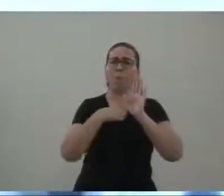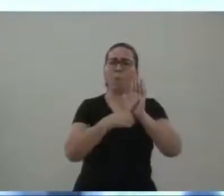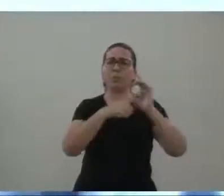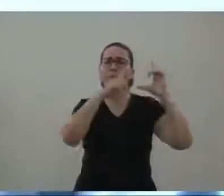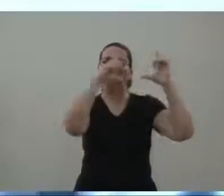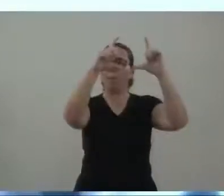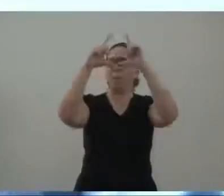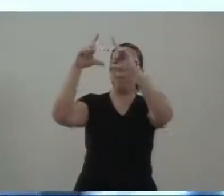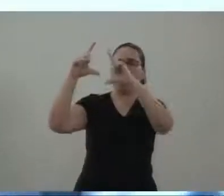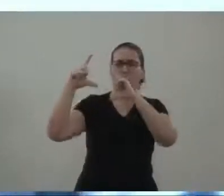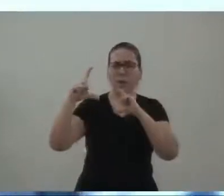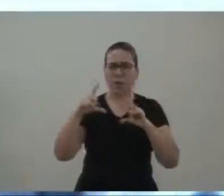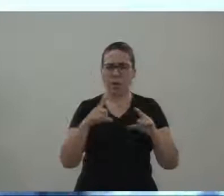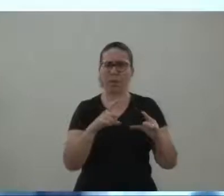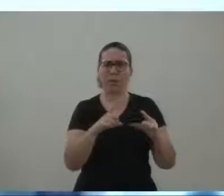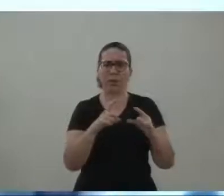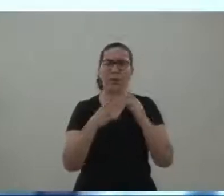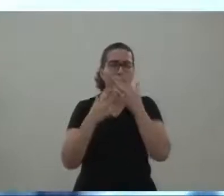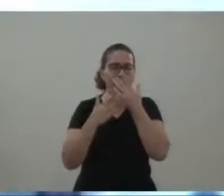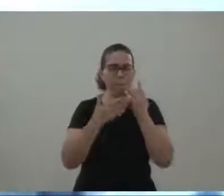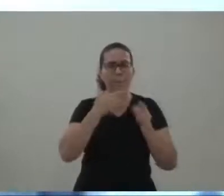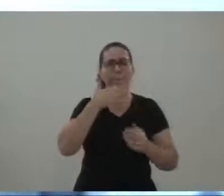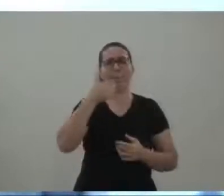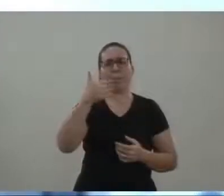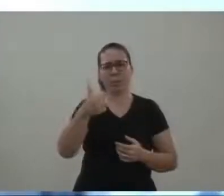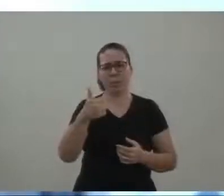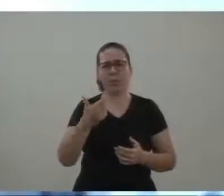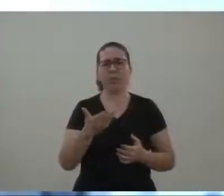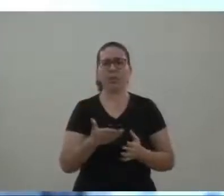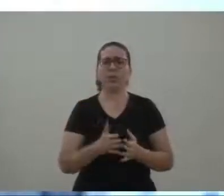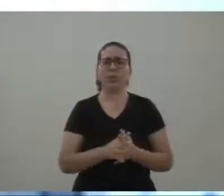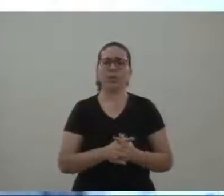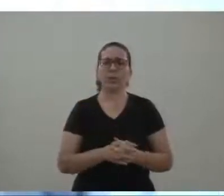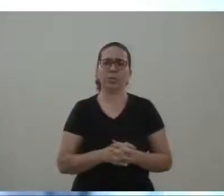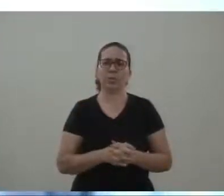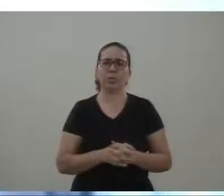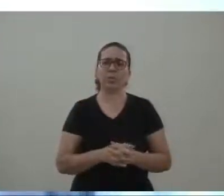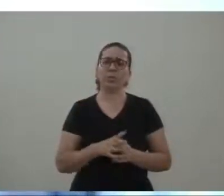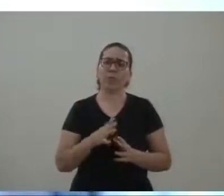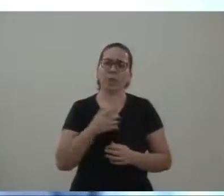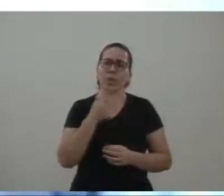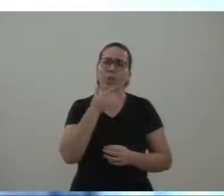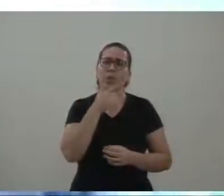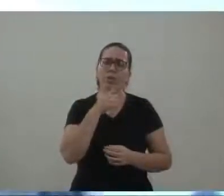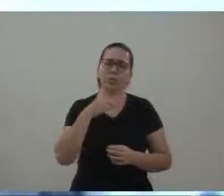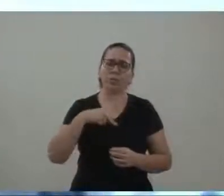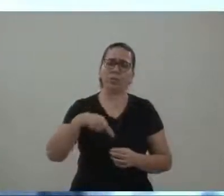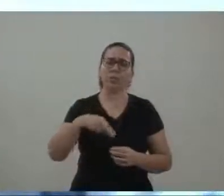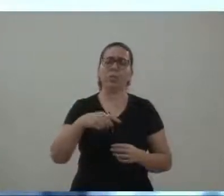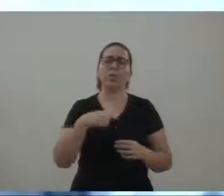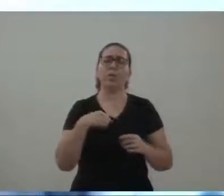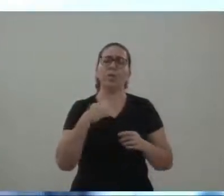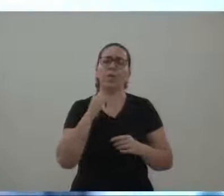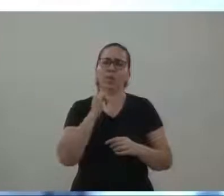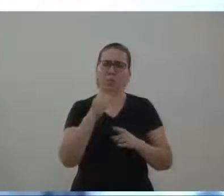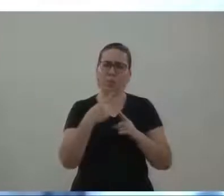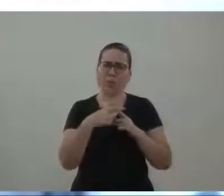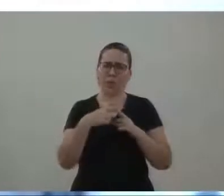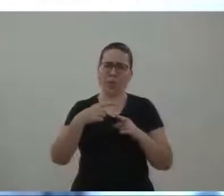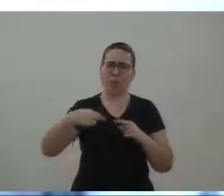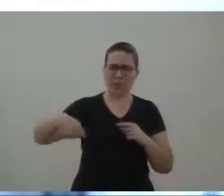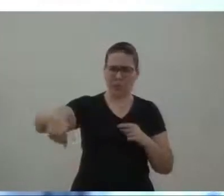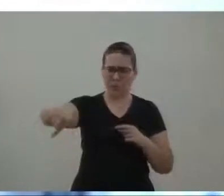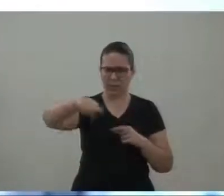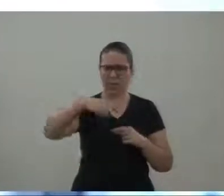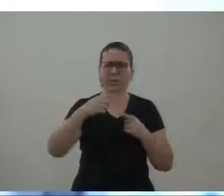e alargamento de alguns pontos ali que estrangulam, inclusive nas pontes, você já consegue bastante. Eu digo isso porque a represa que